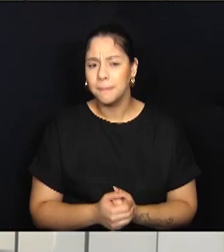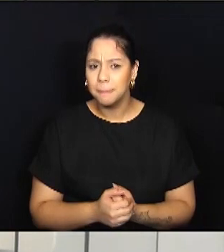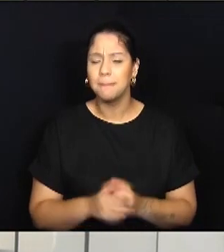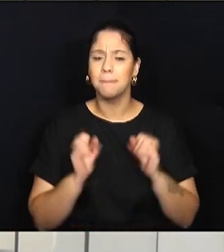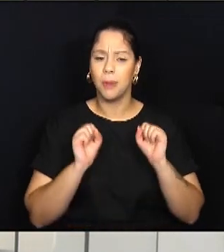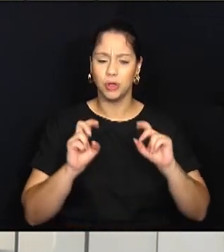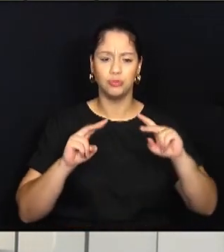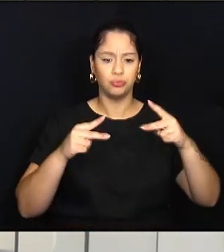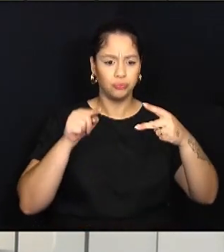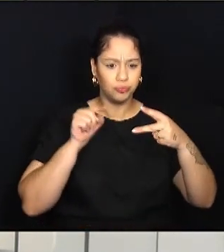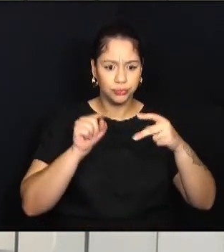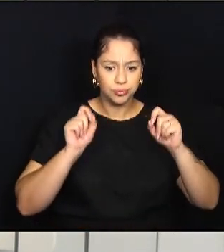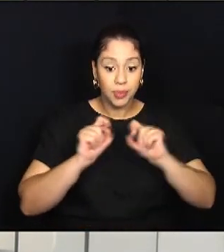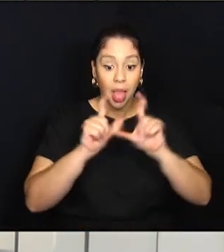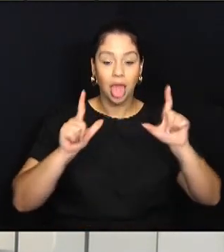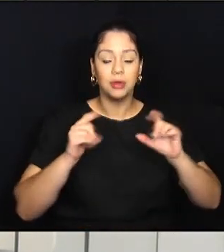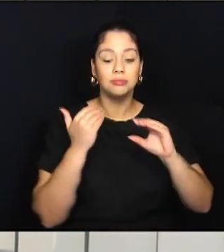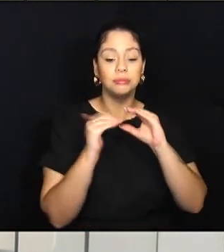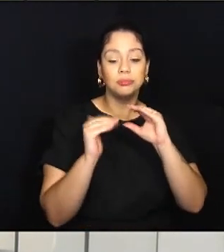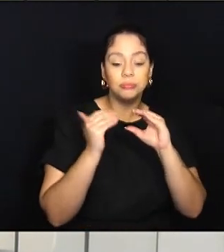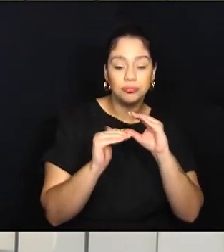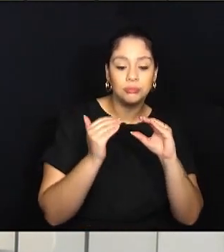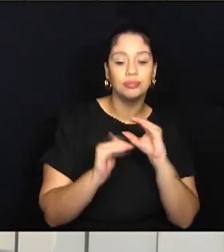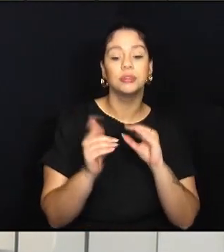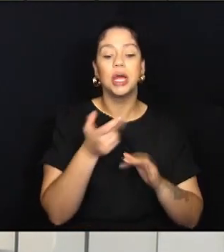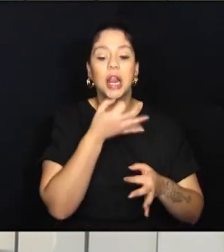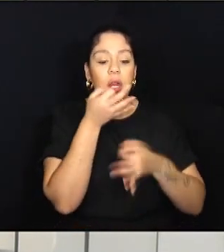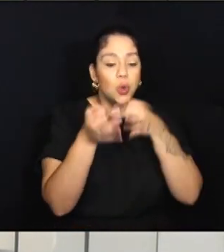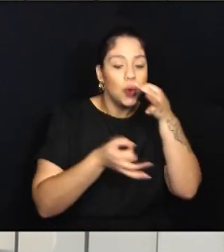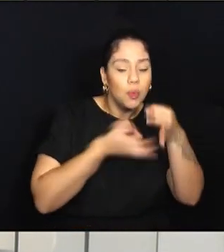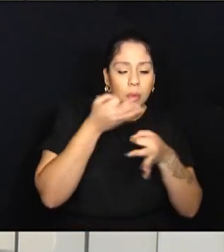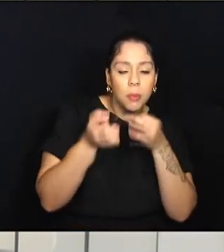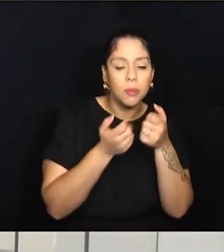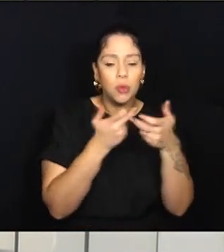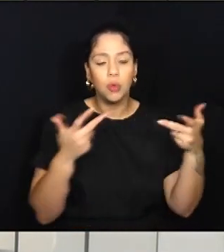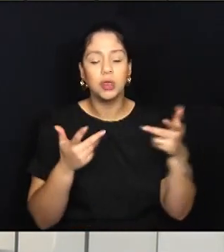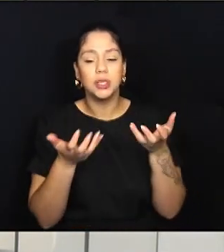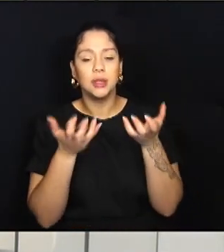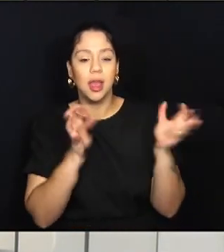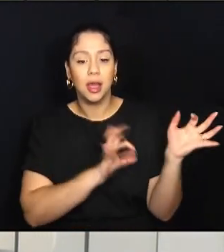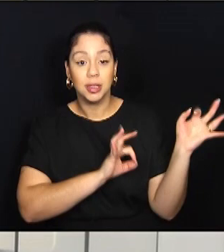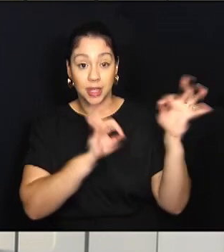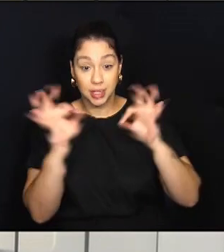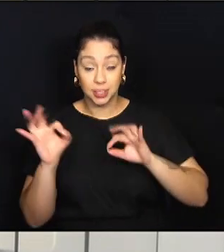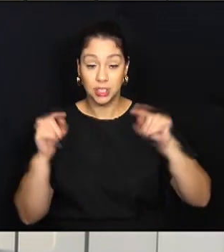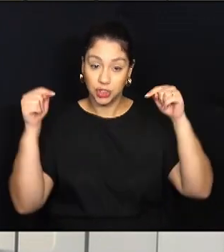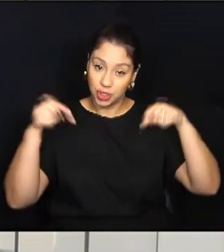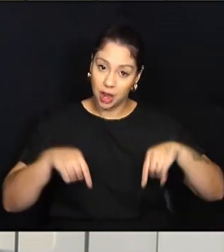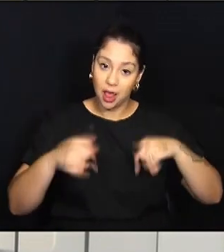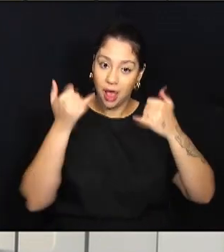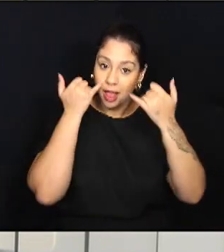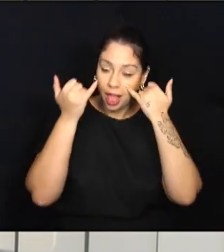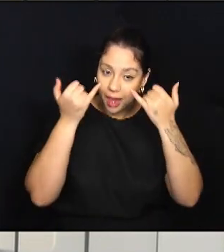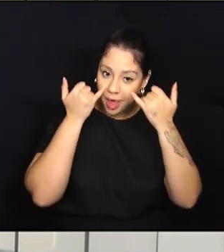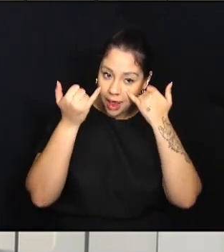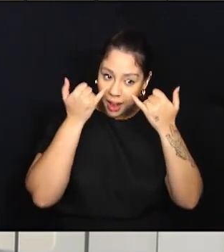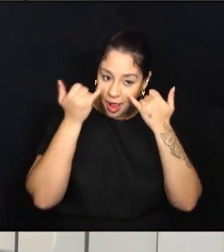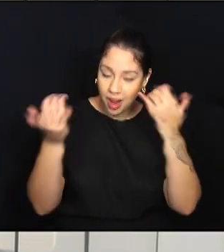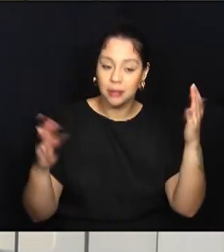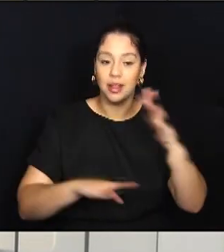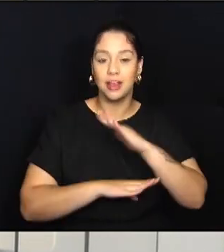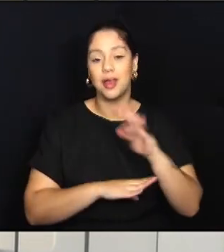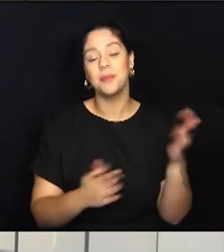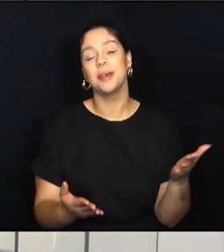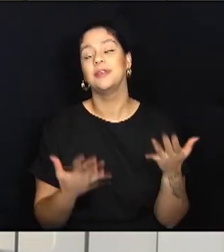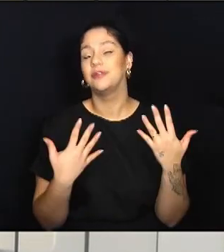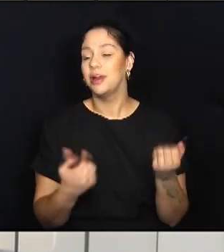aperta e aí você pode enviar o seu elogio, uma crítica construtiva, o que você quer assistir aqui na nossa revista eletrônica,